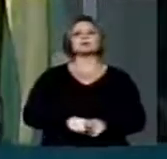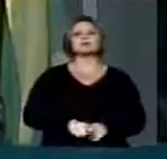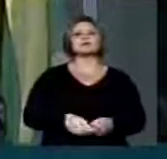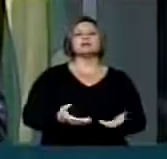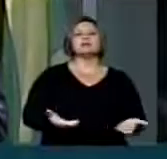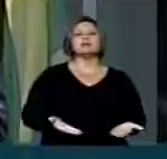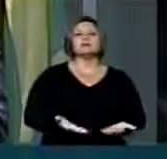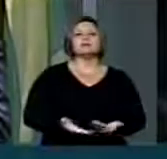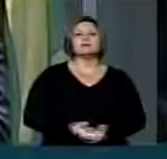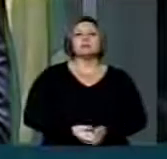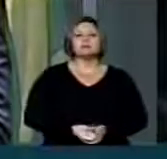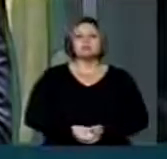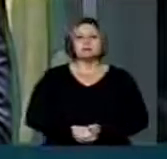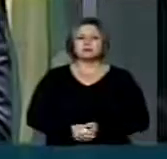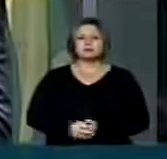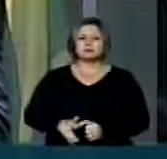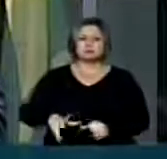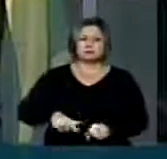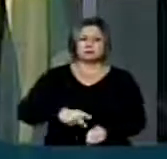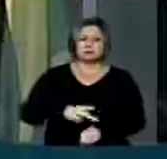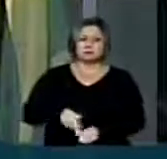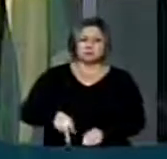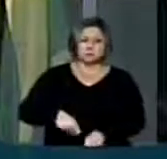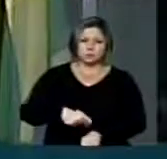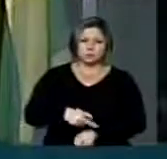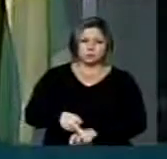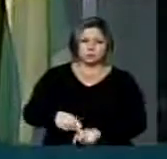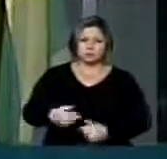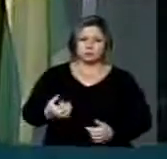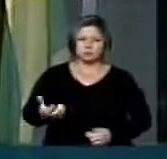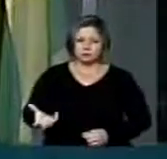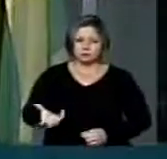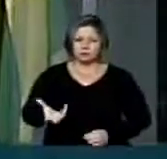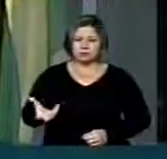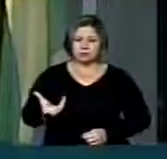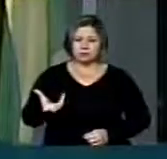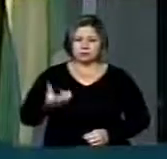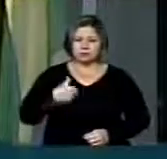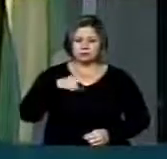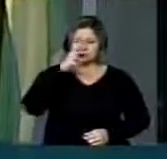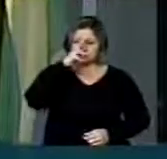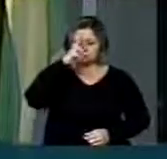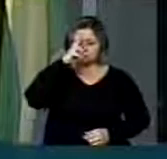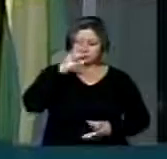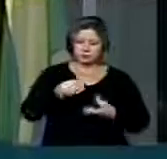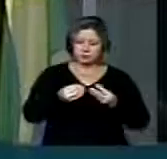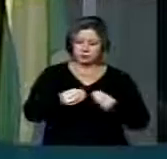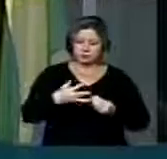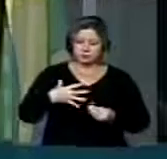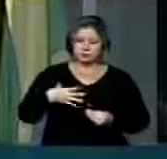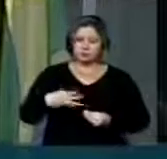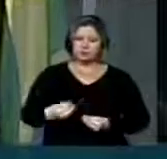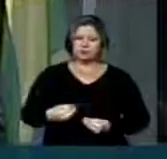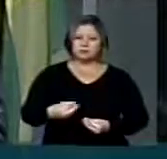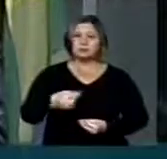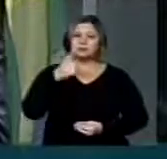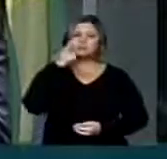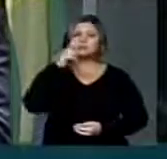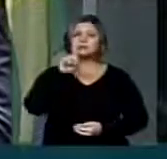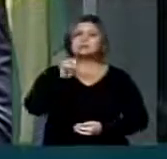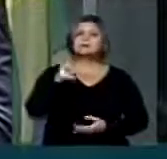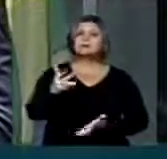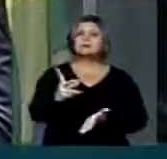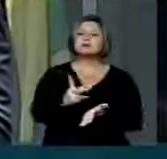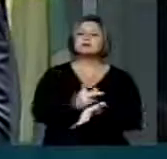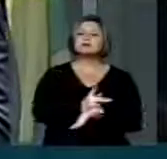democraticamente esse país que nós queremos para deixar de legado? O que nós assistimos